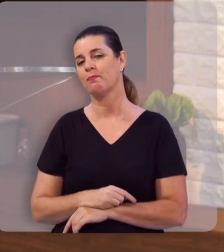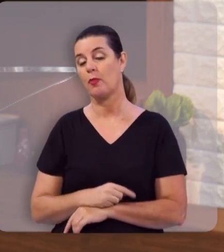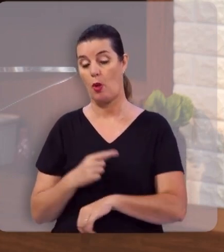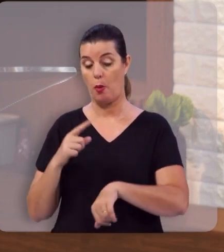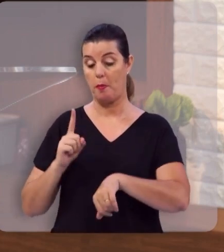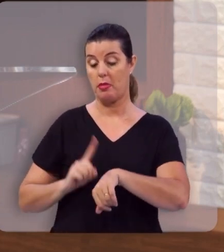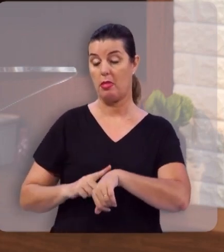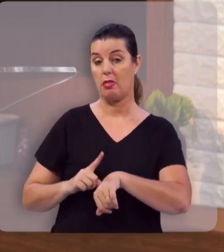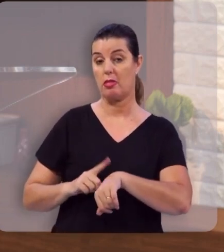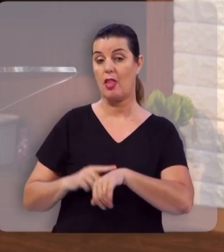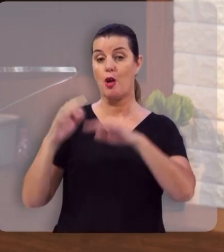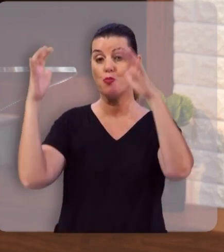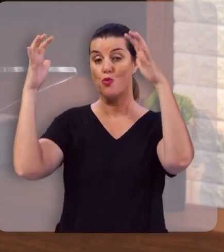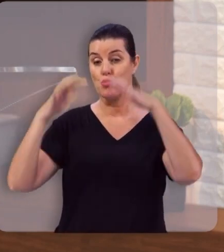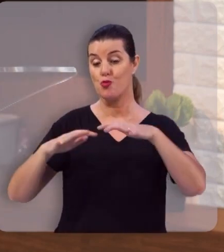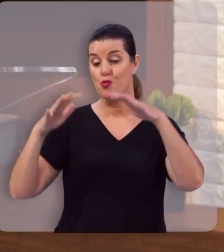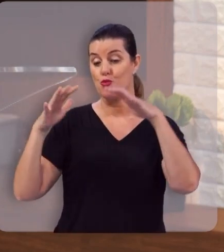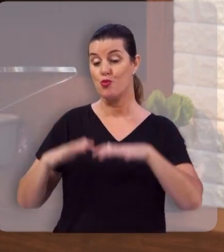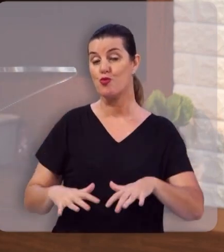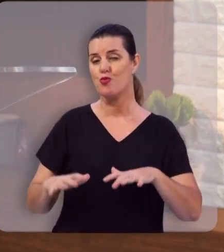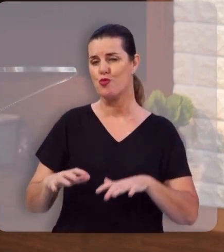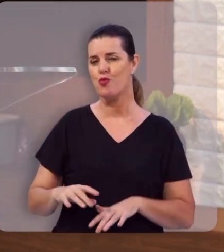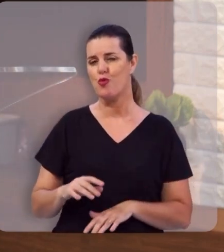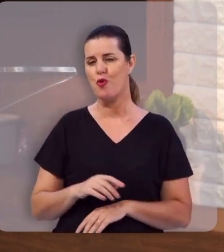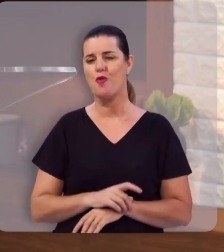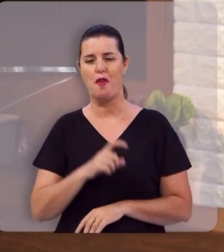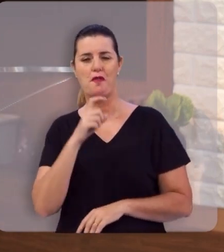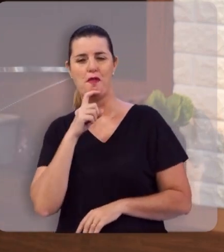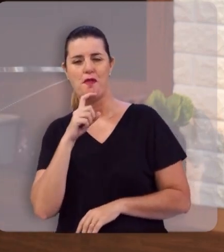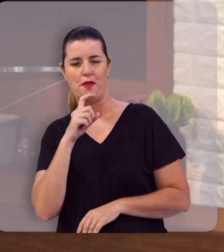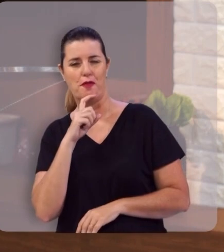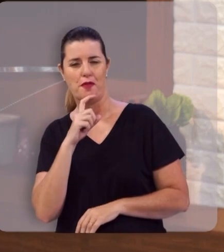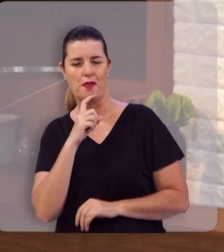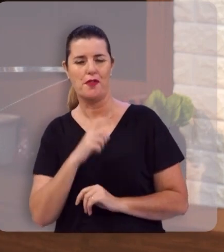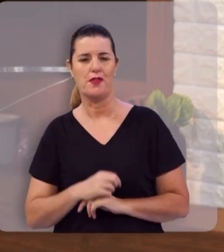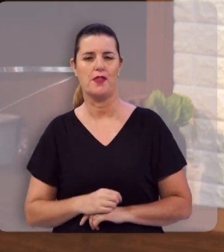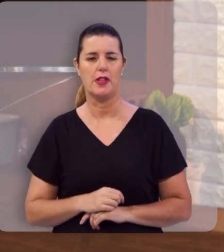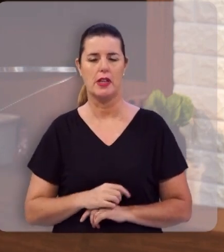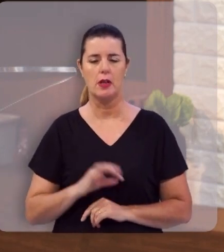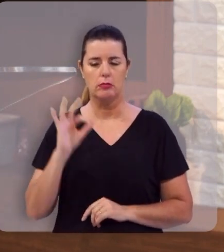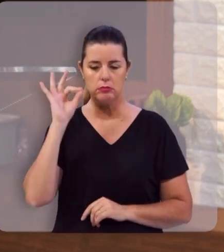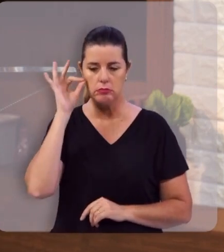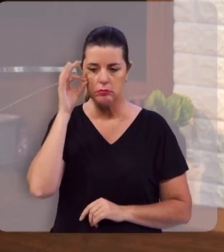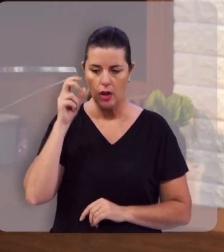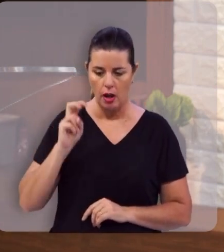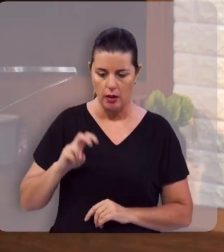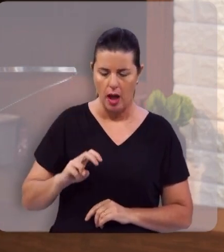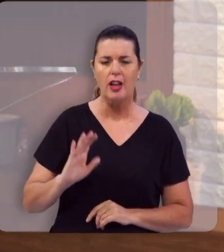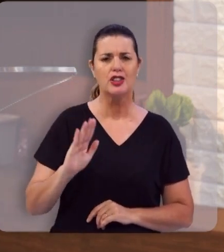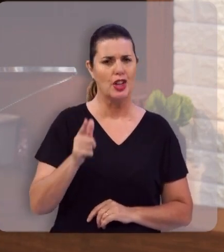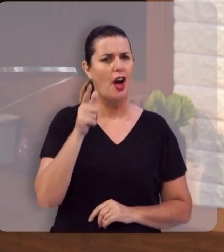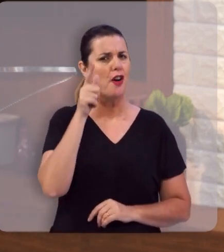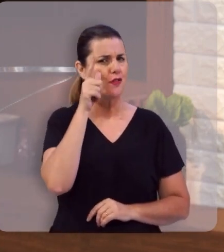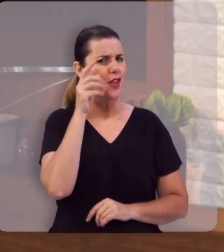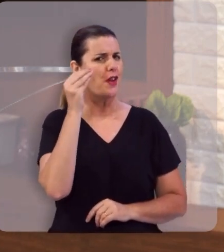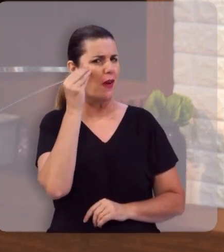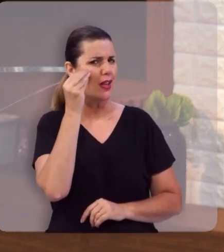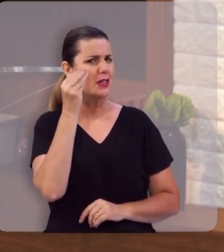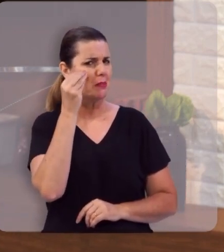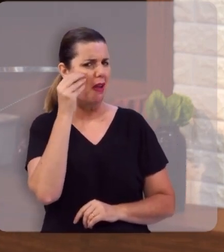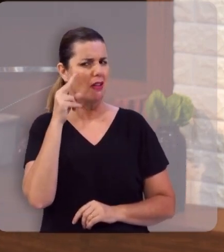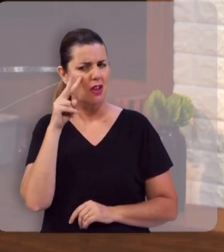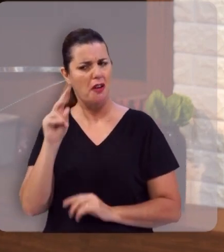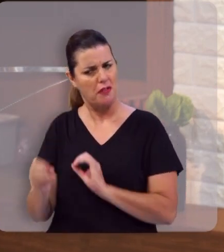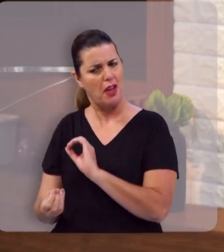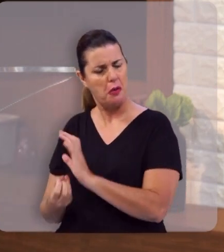No período das chuvas invernais, de repente você está caminhando, e eu já vi essa experiência lá, já